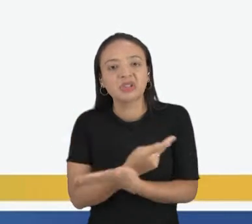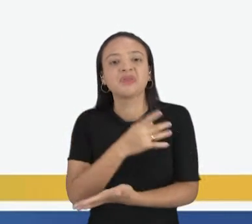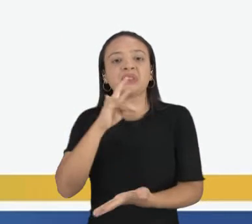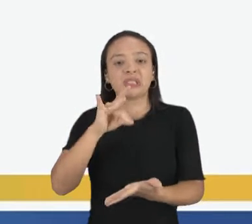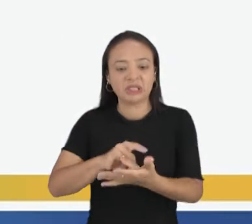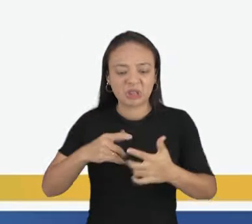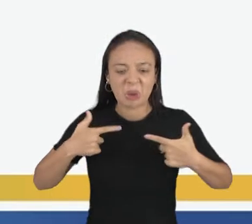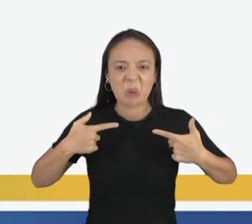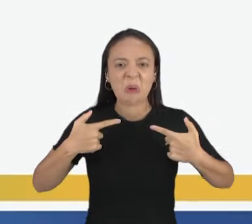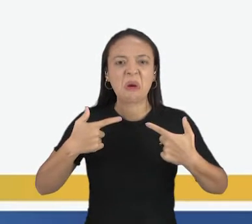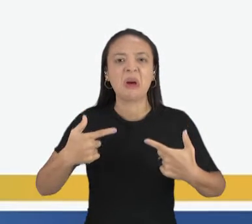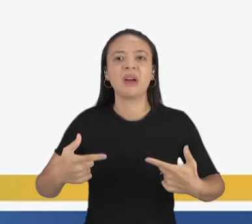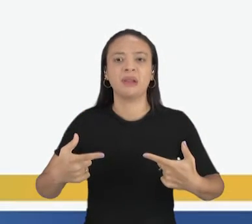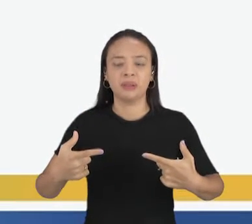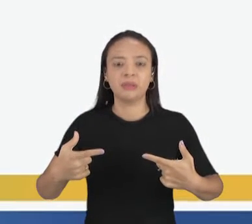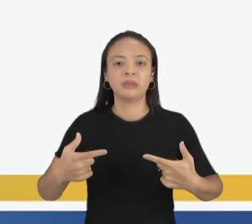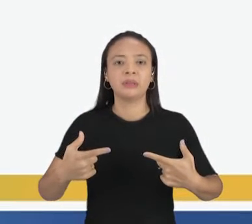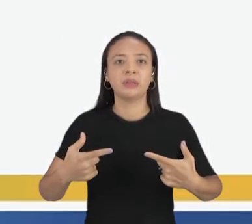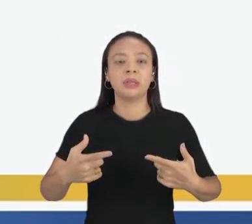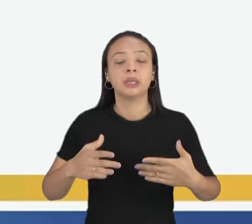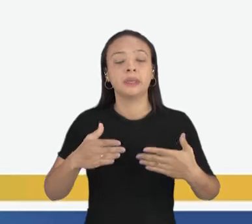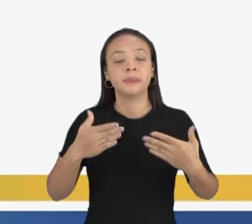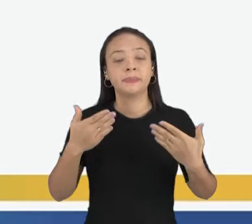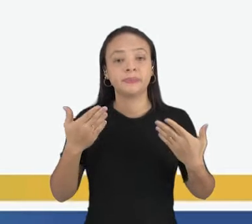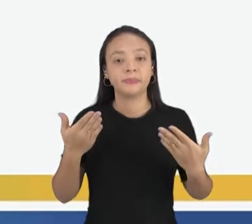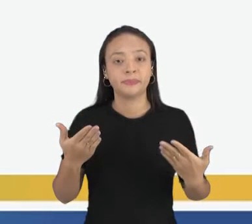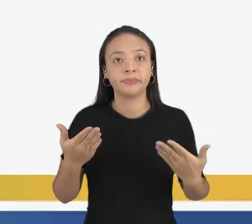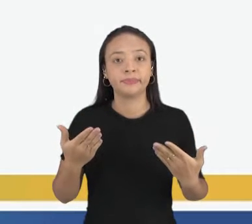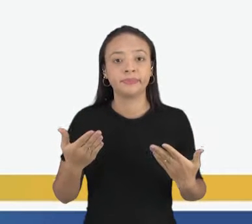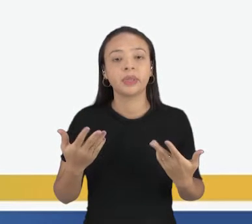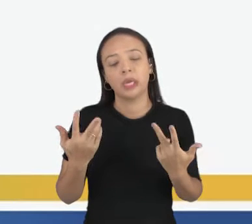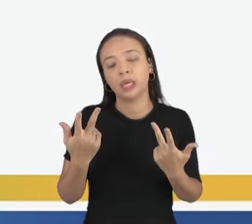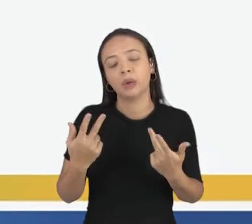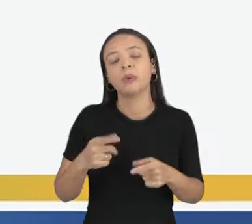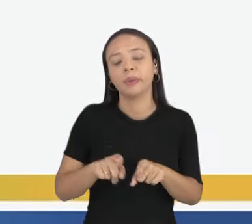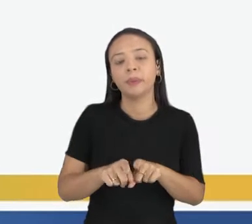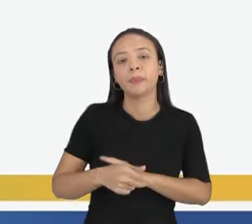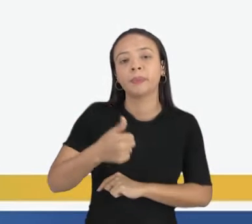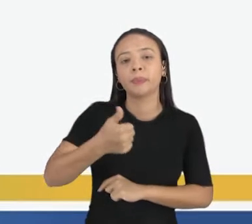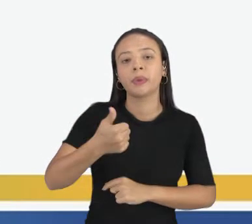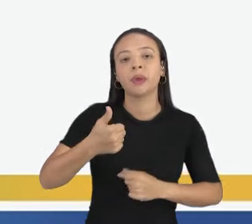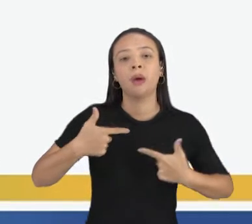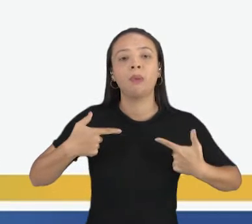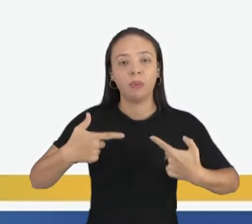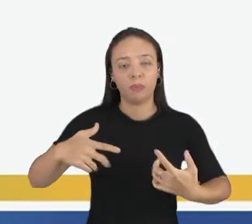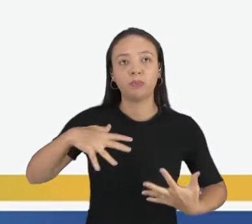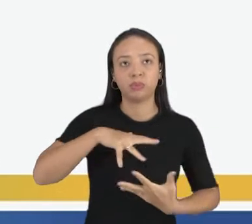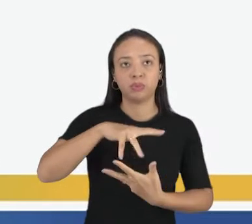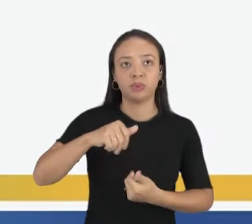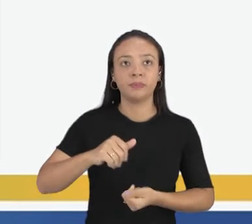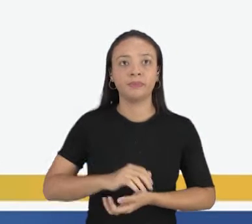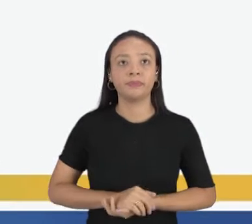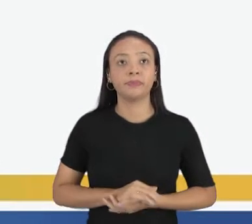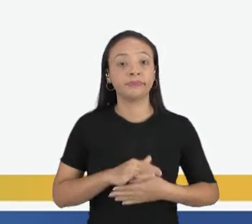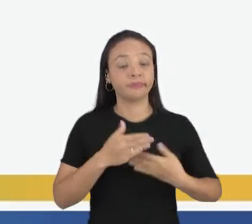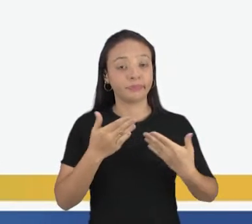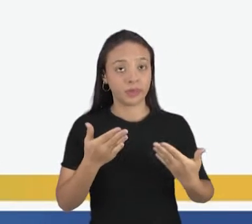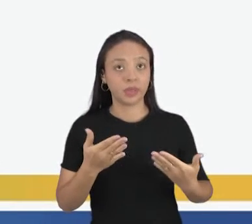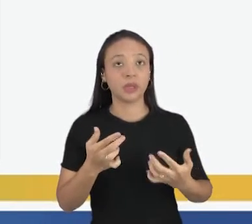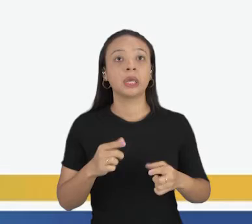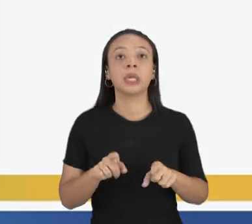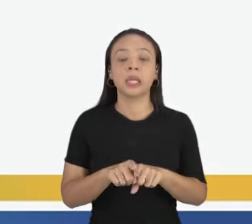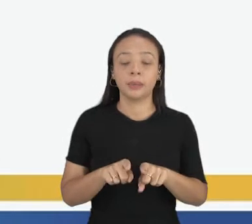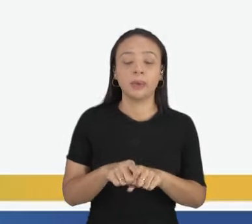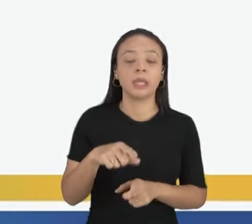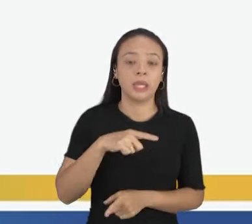maior. Mas então ficou como a Primeira Guerra Mundial, né? Pessoal, então, né, como eu disse, ela foi conhecida